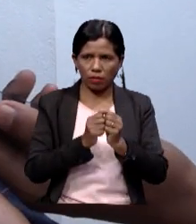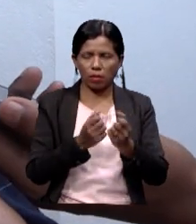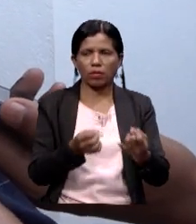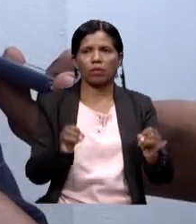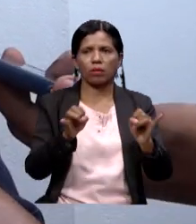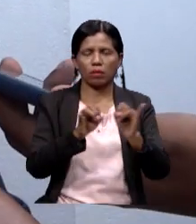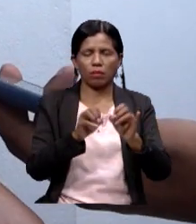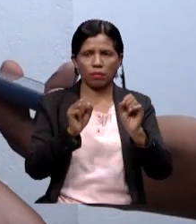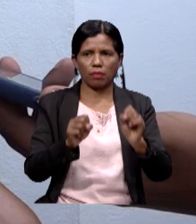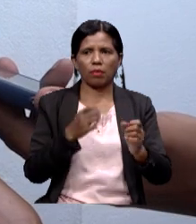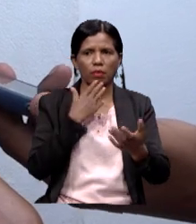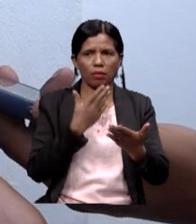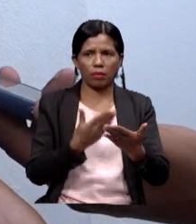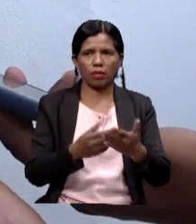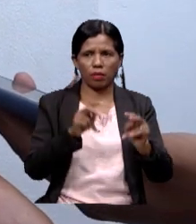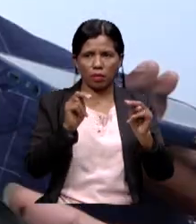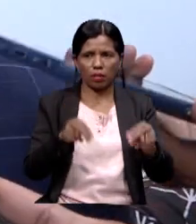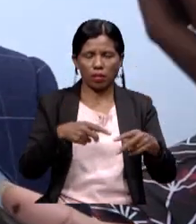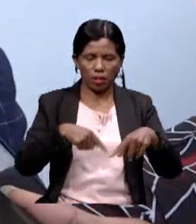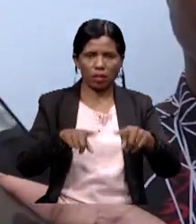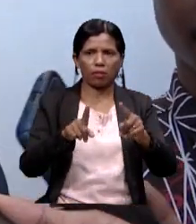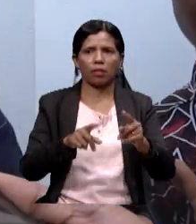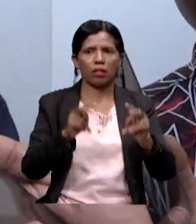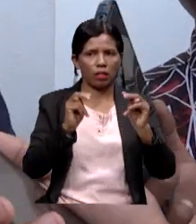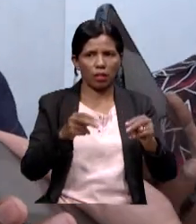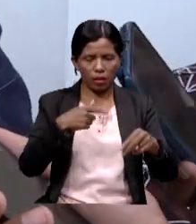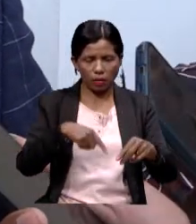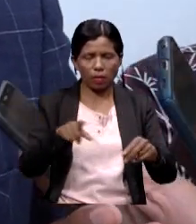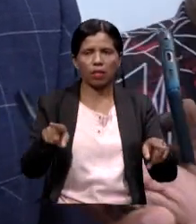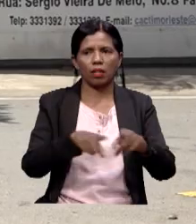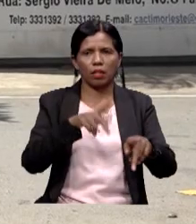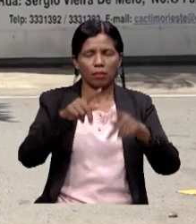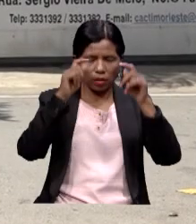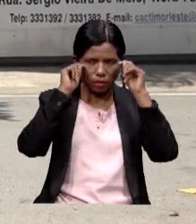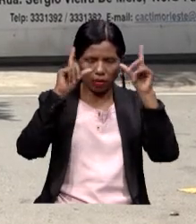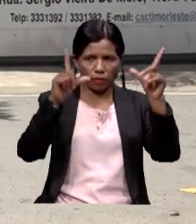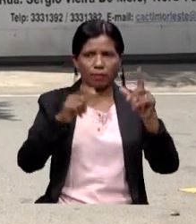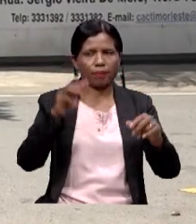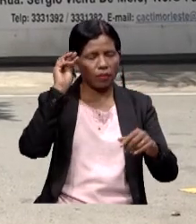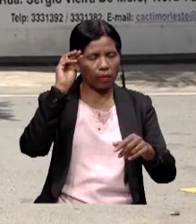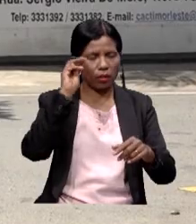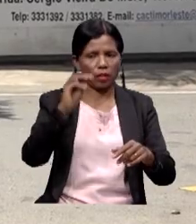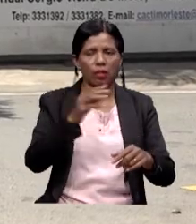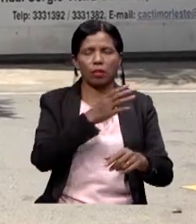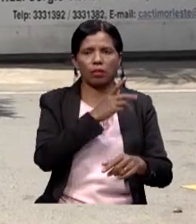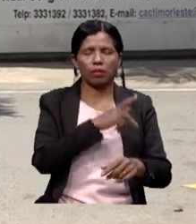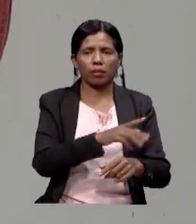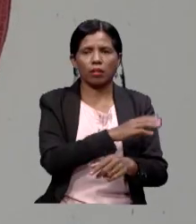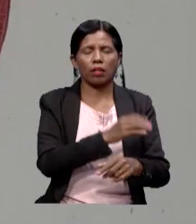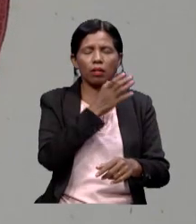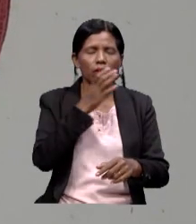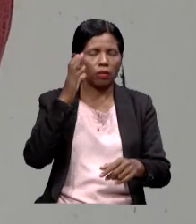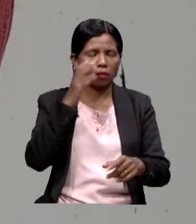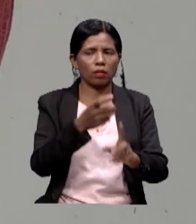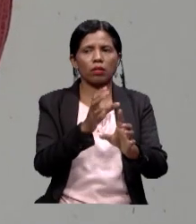tudo ele funciona. Oh, né, tem que ba, ba ne verit ba, tem que ba, han estimo roan. Ministro da Agricultura no Pesca, simu carta notificação, hoje